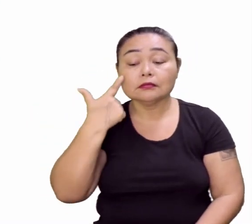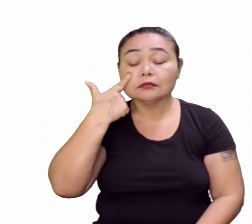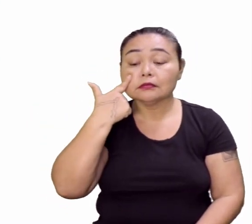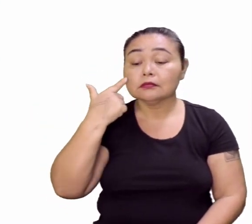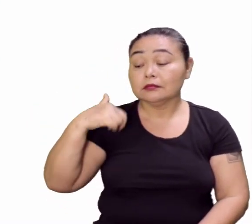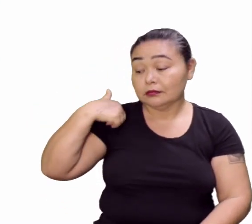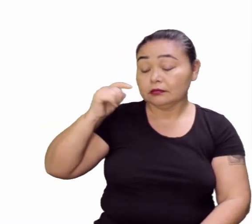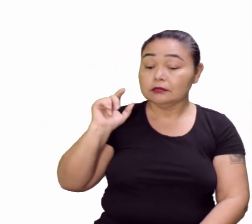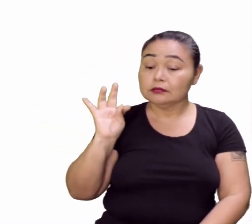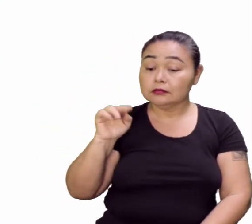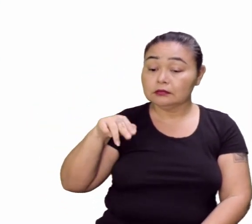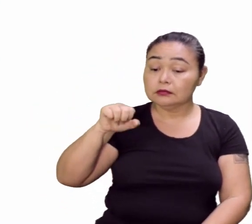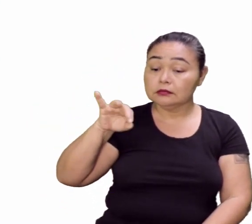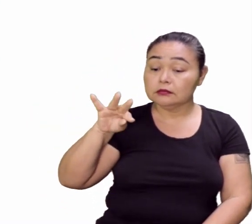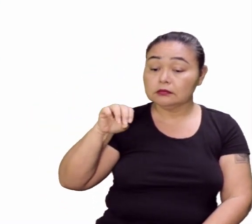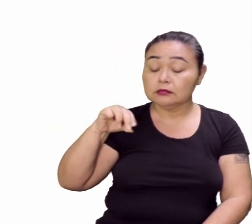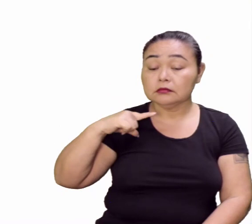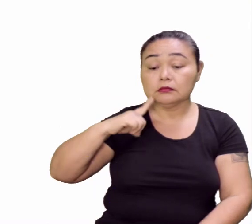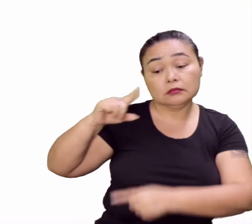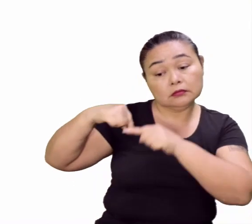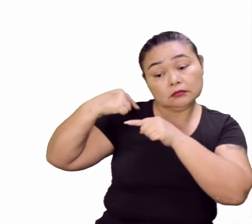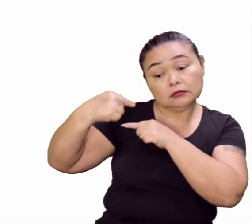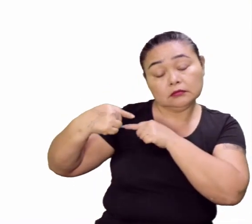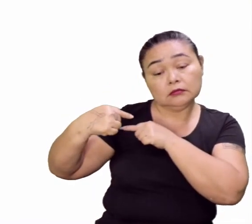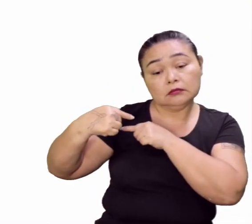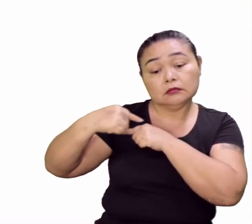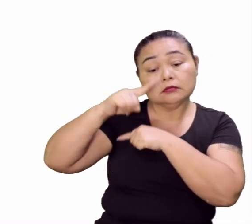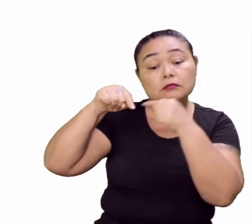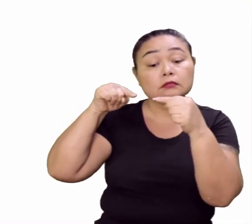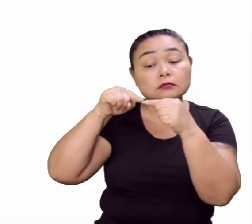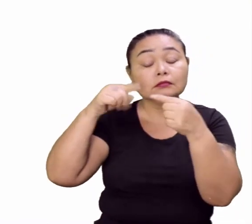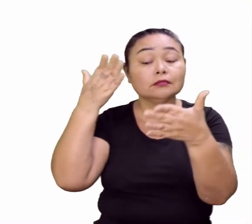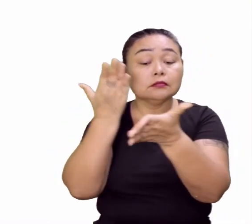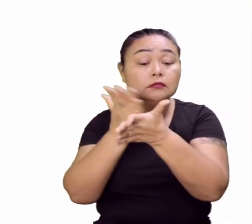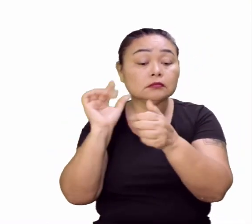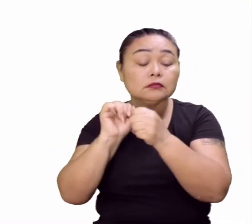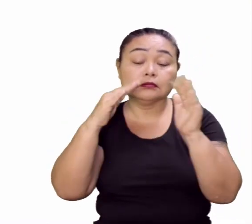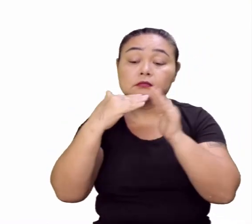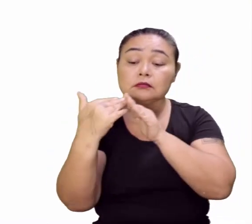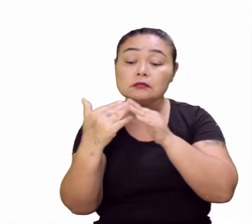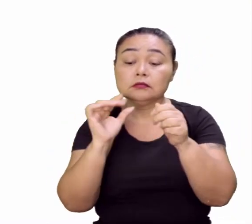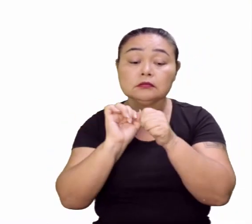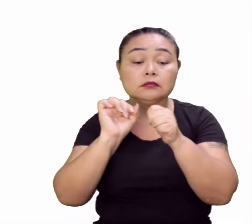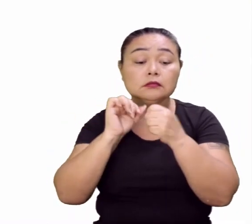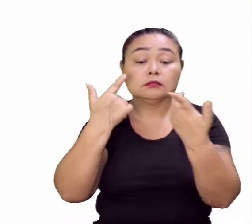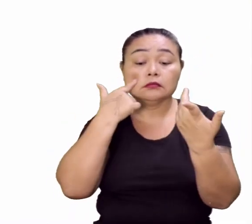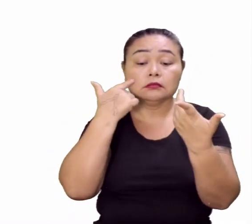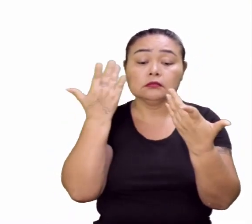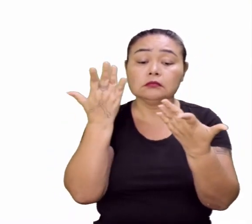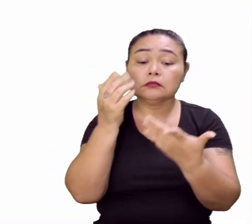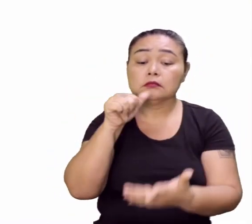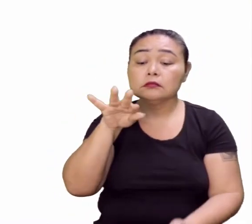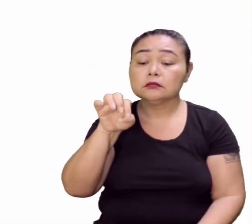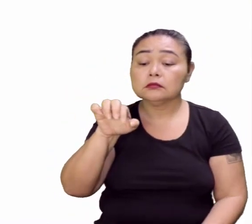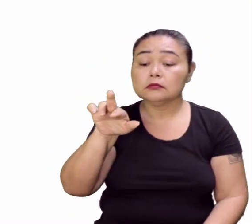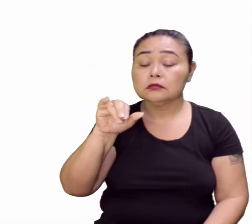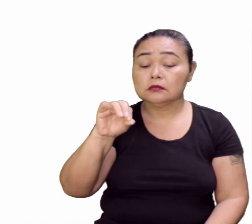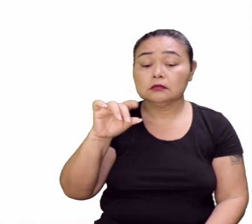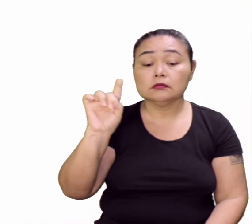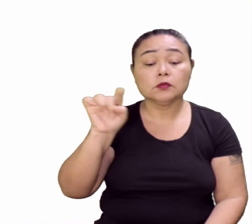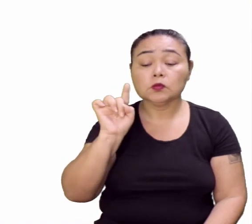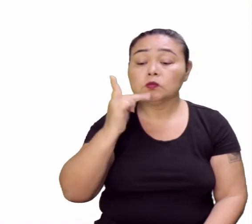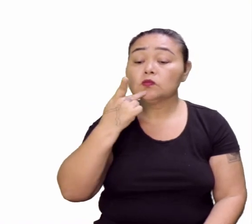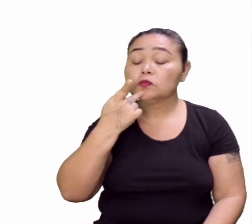etimológica, Rogério. Falar aqui para o aluno, olha só, visando sanar problemas habitacionais. Quando fala aqui sanitários, não está falando